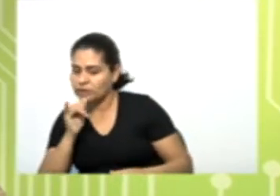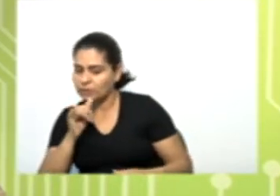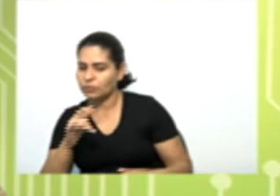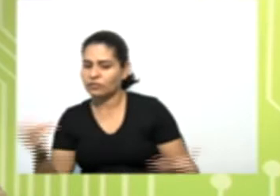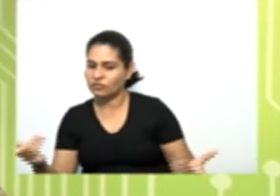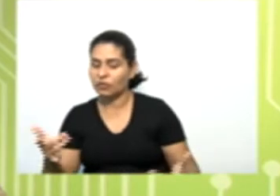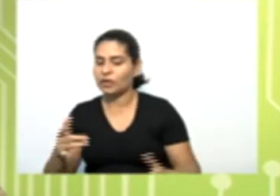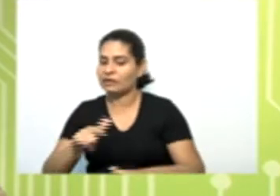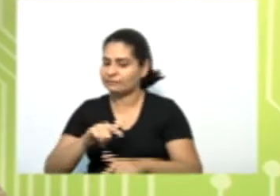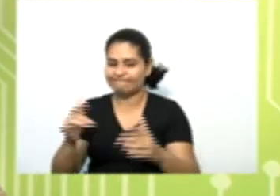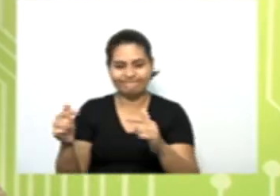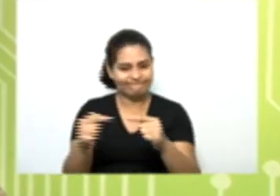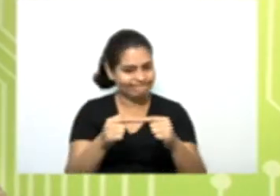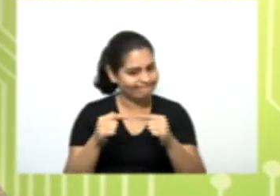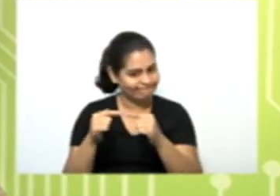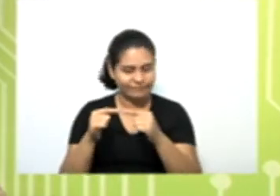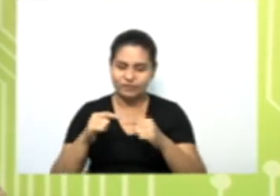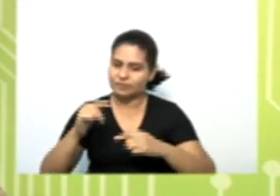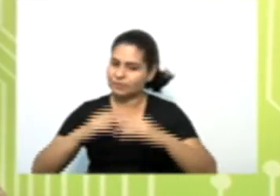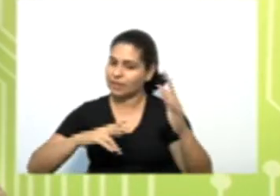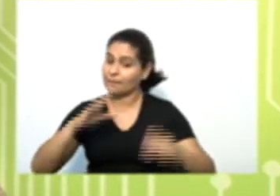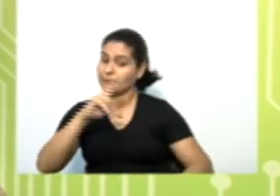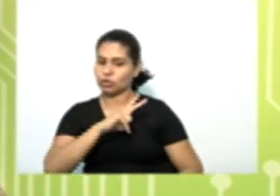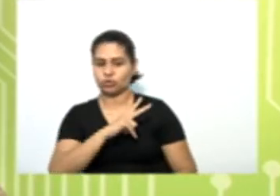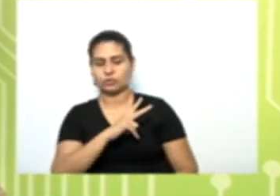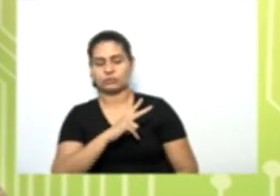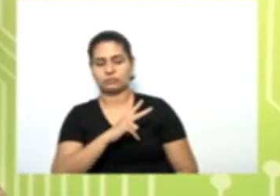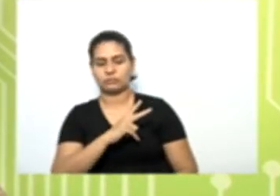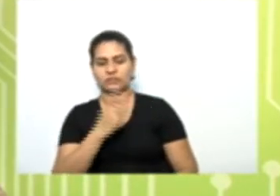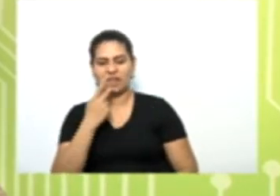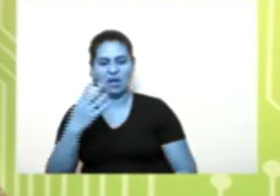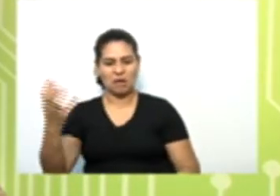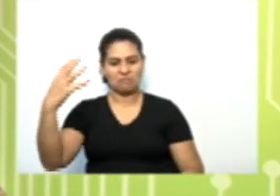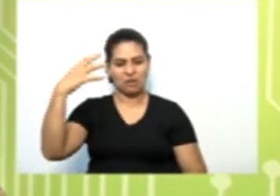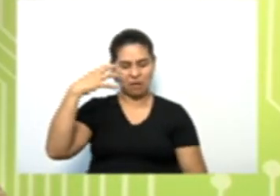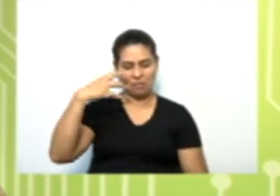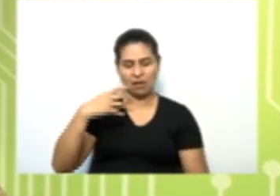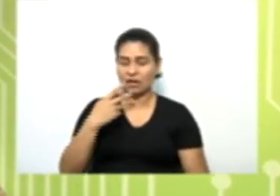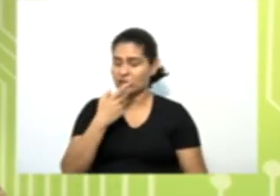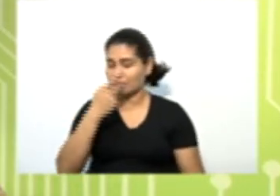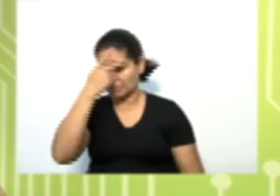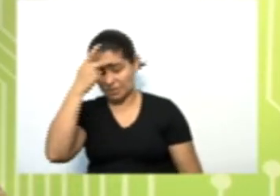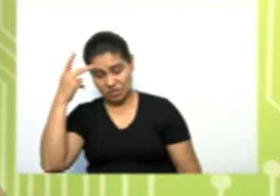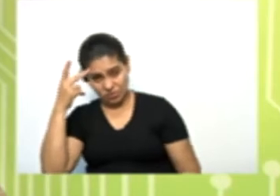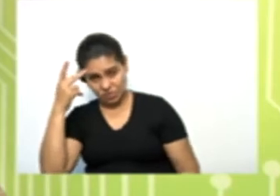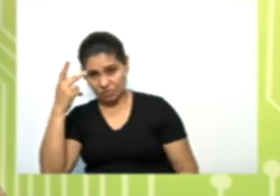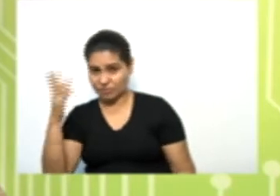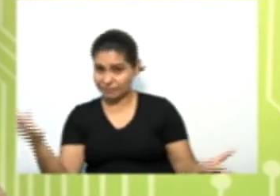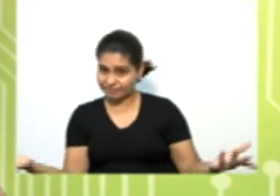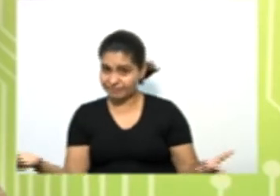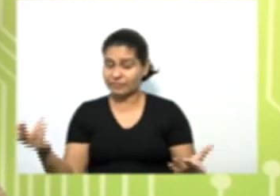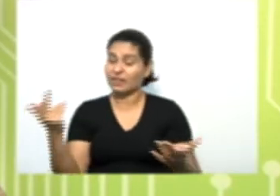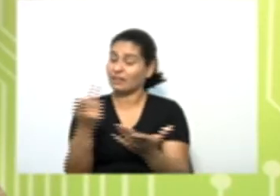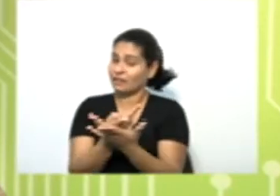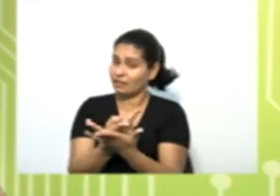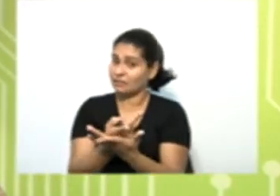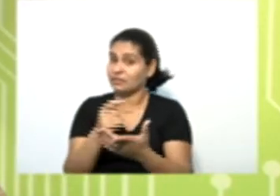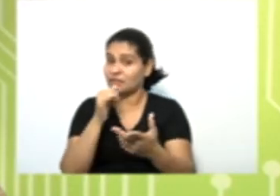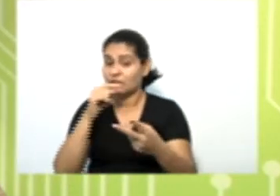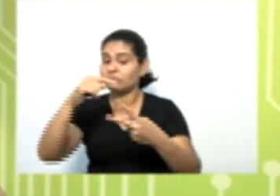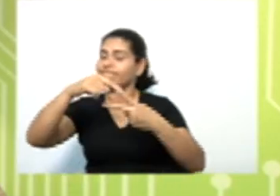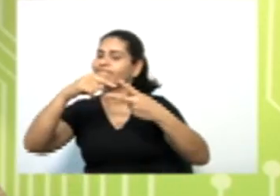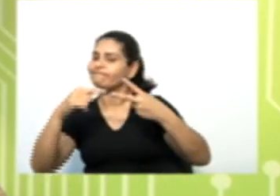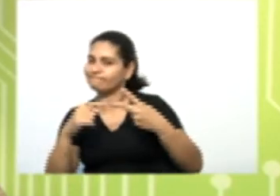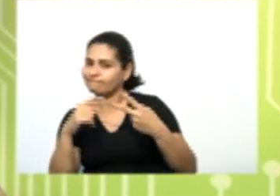feliz, não foi realmente profissional, foi pessoal, agrediu a pessoa, o ser humano, tá certo? Então os